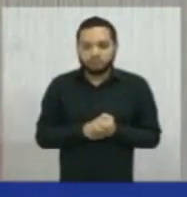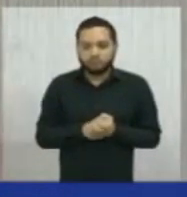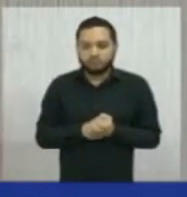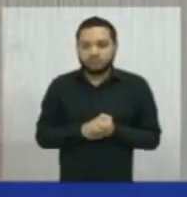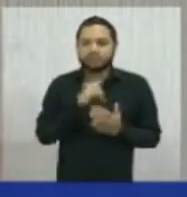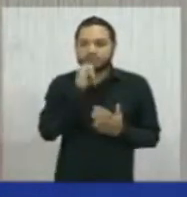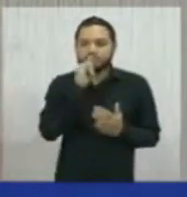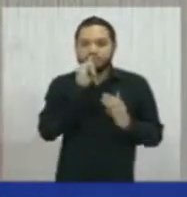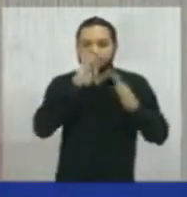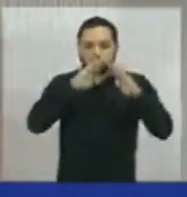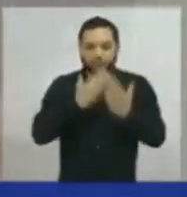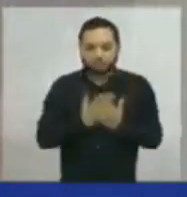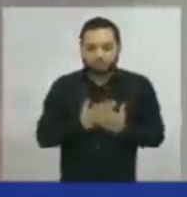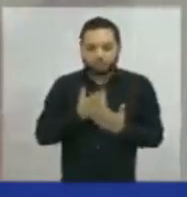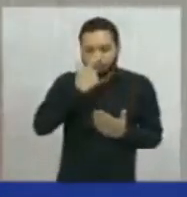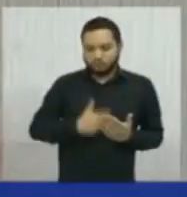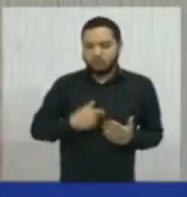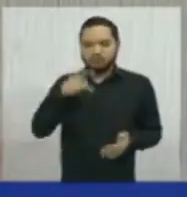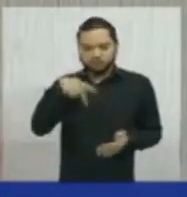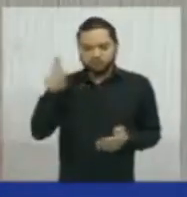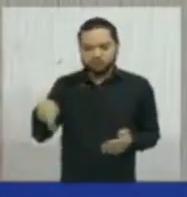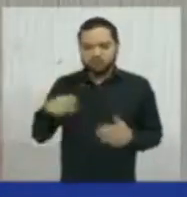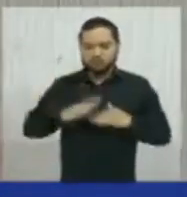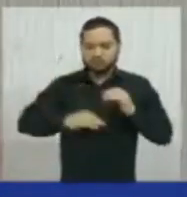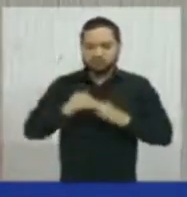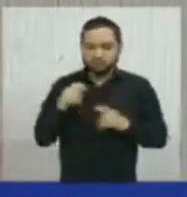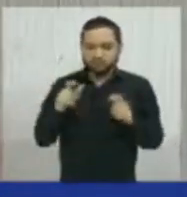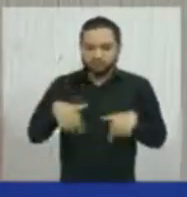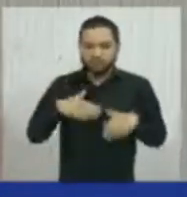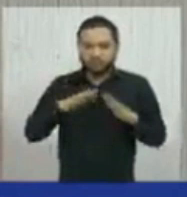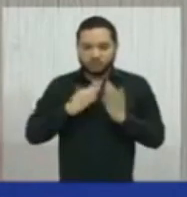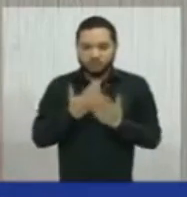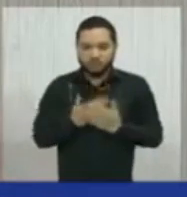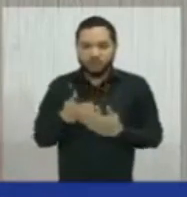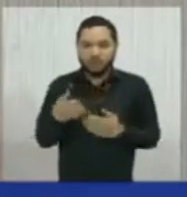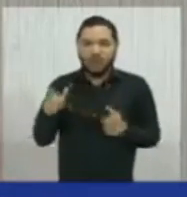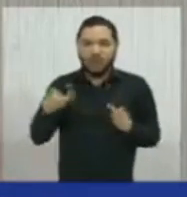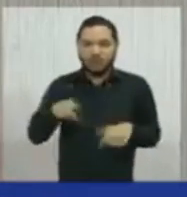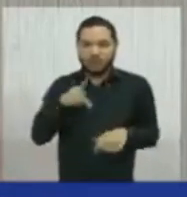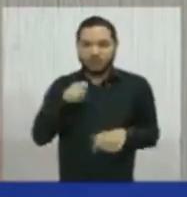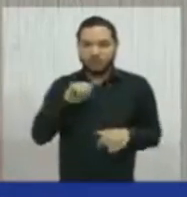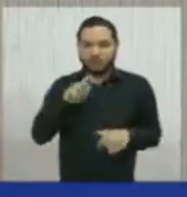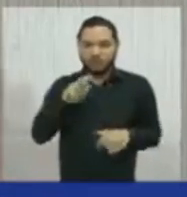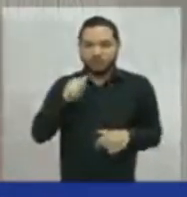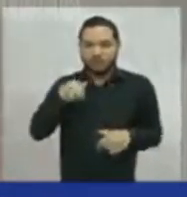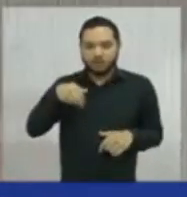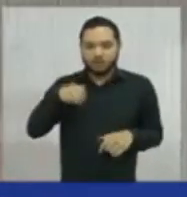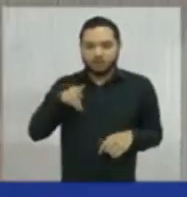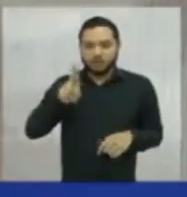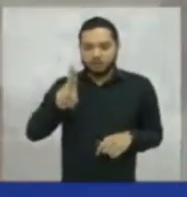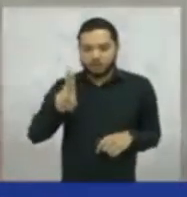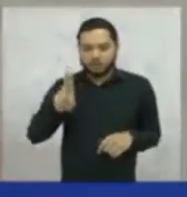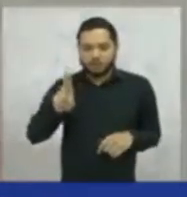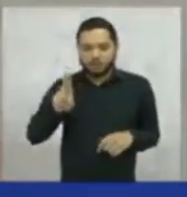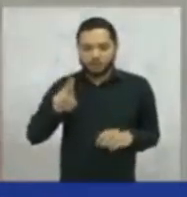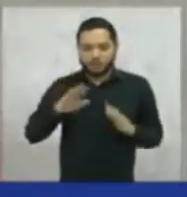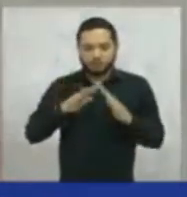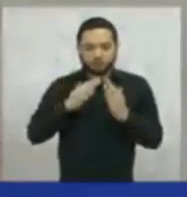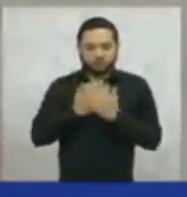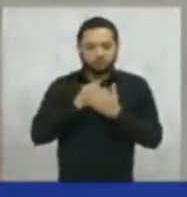escola. Eu sou professor. A minha escola, lá no Pirambu, tem 10 vezes o tamanho da minha